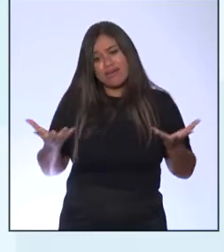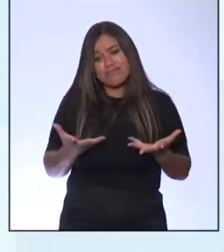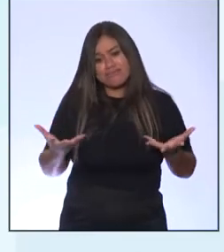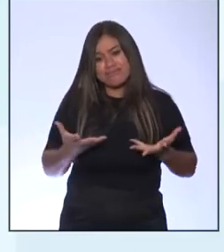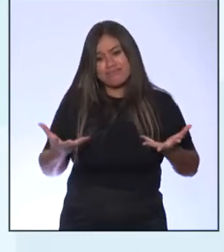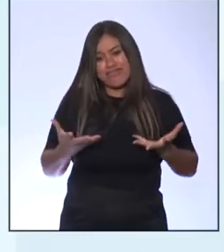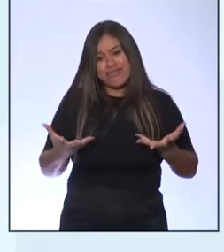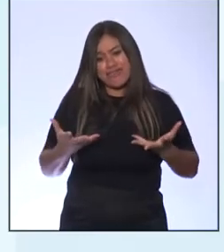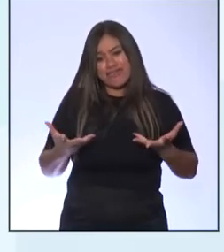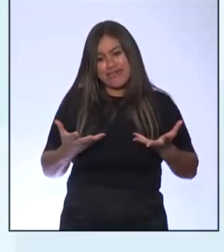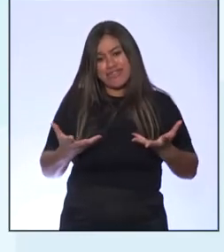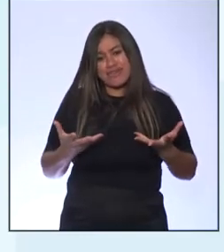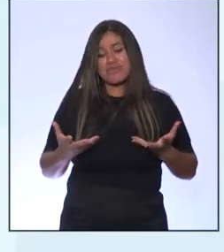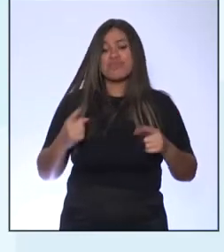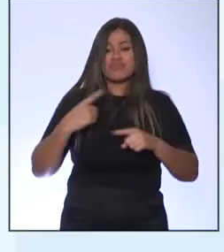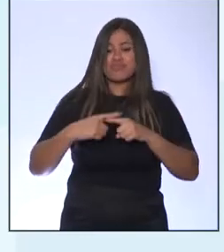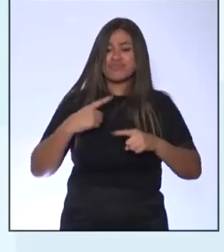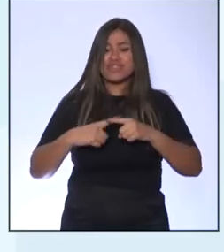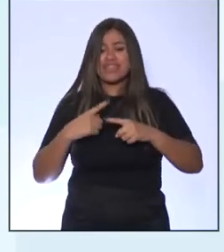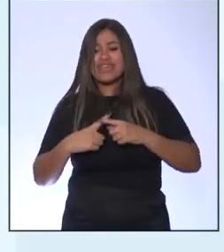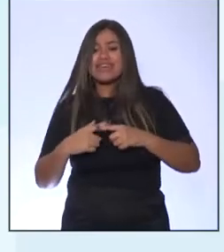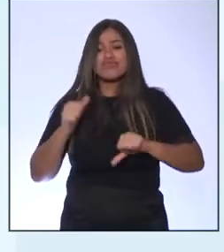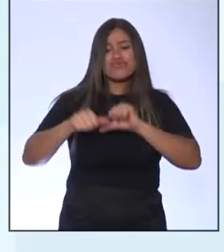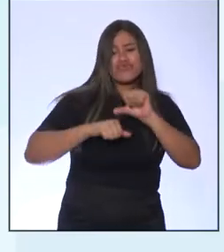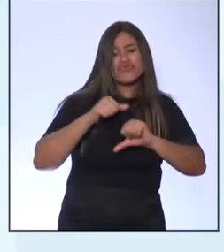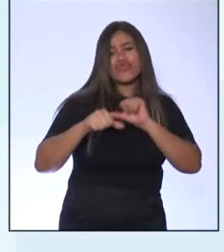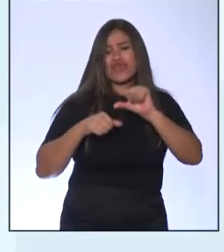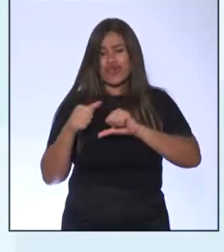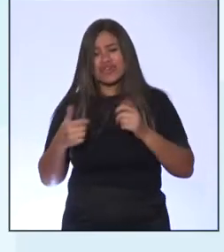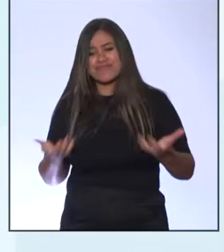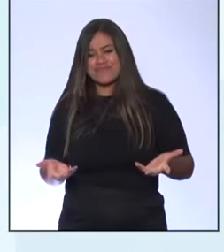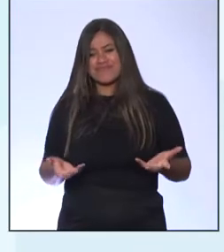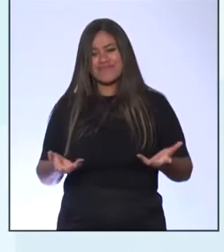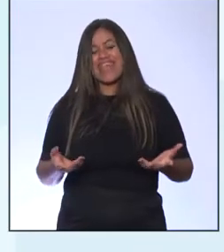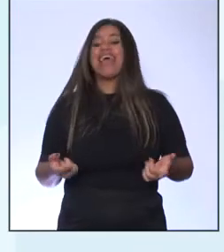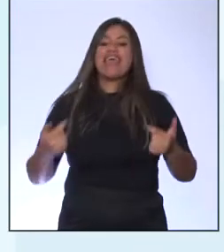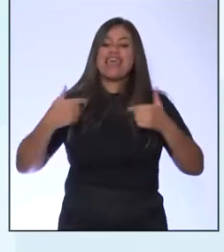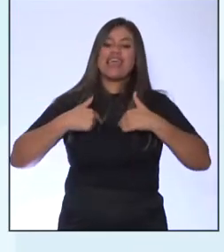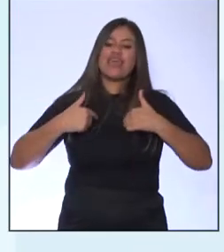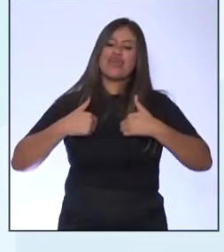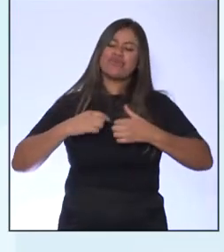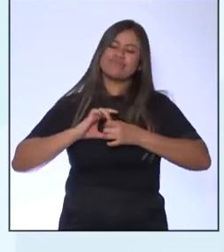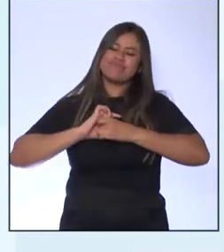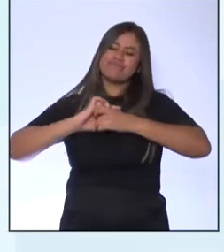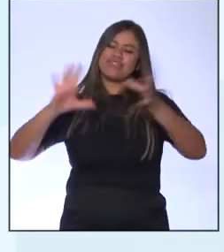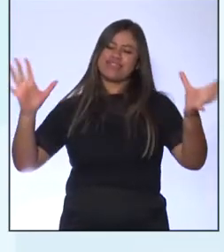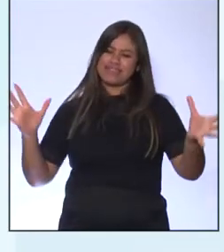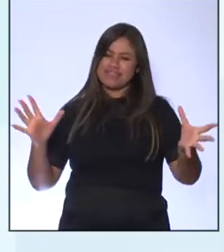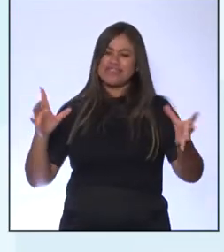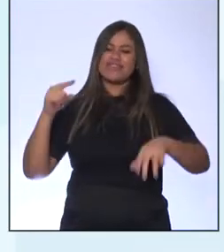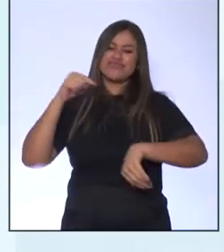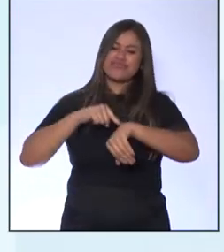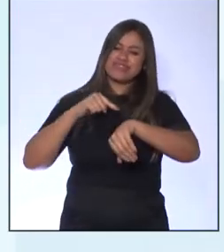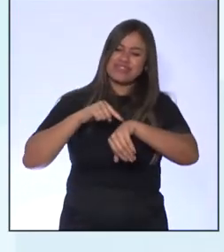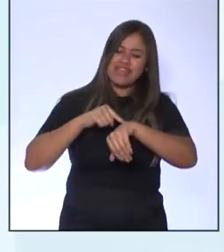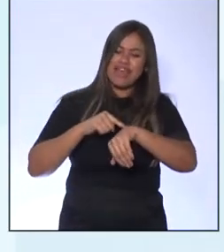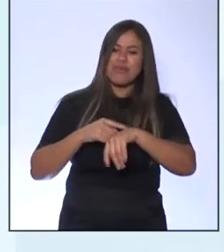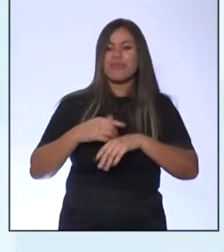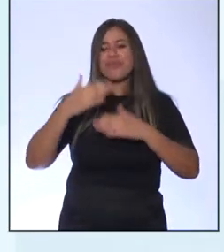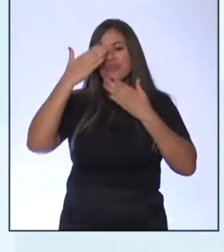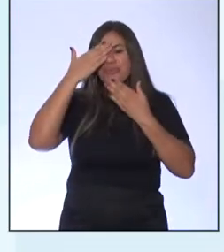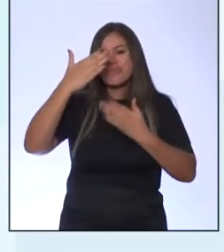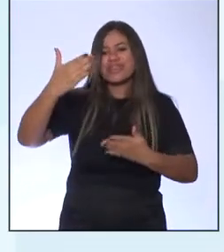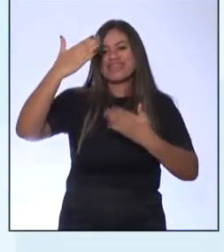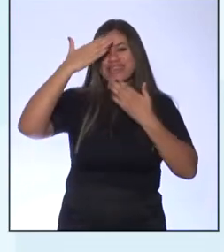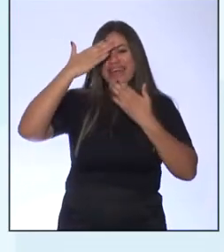momento que nós estamos vivendo. Né? Então, estou agora à disposição, Raquel, agradeço esse tempo. Peço desculpas, ainda estou